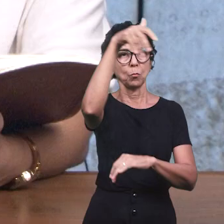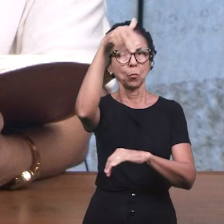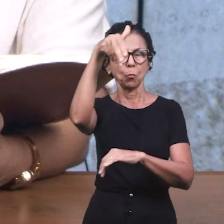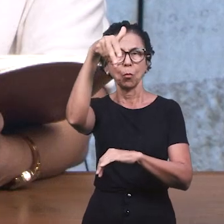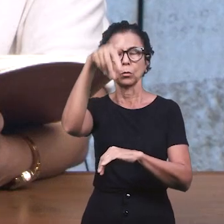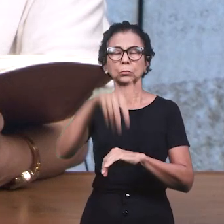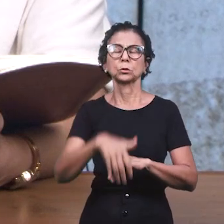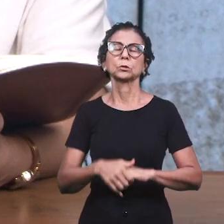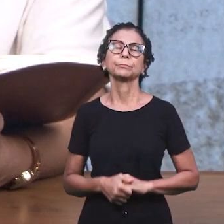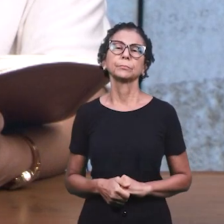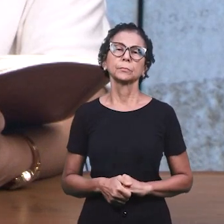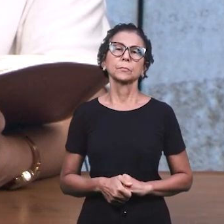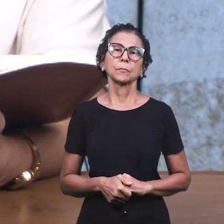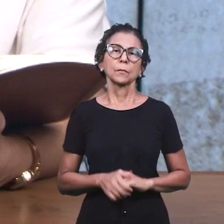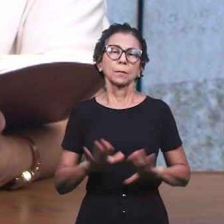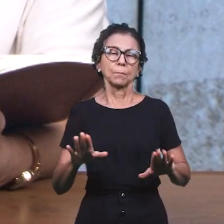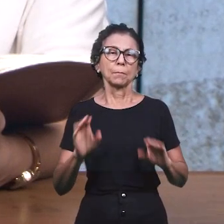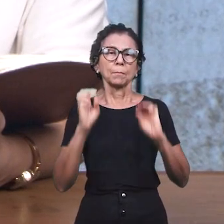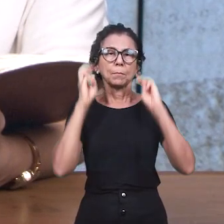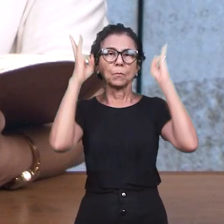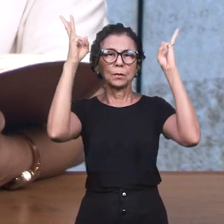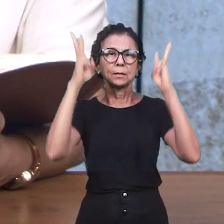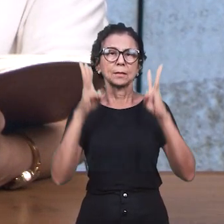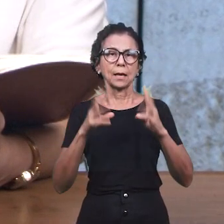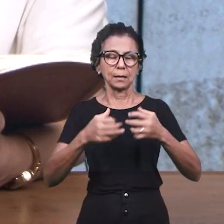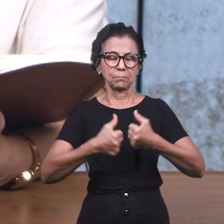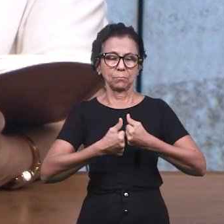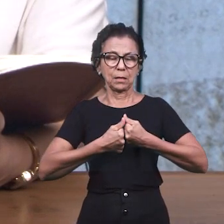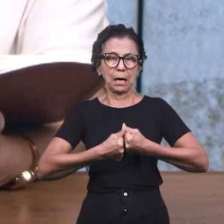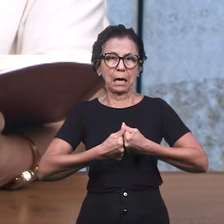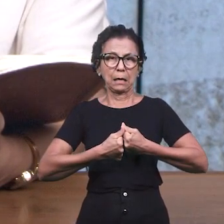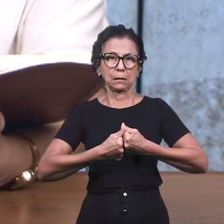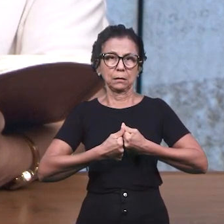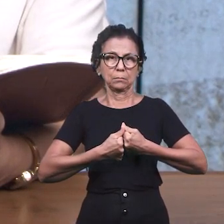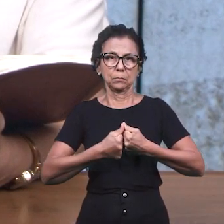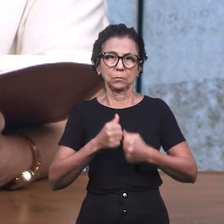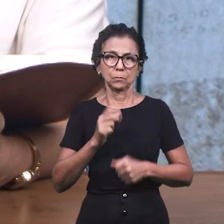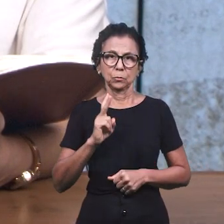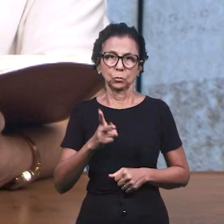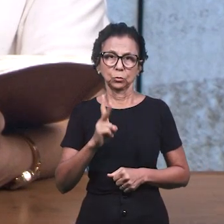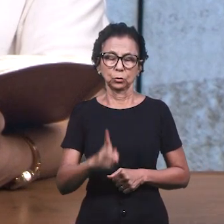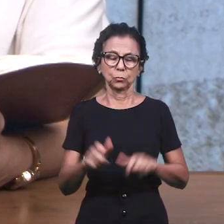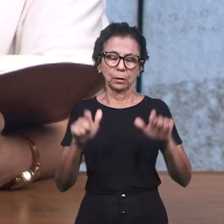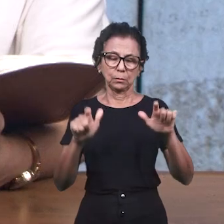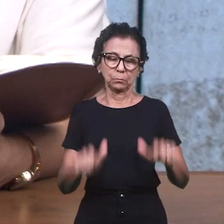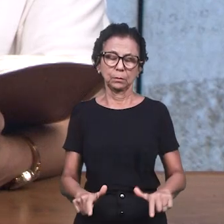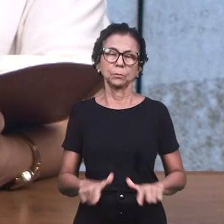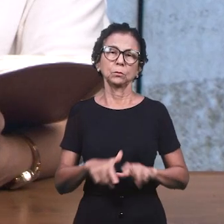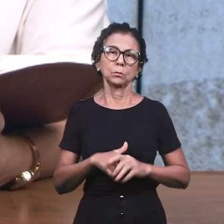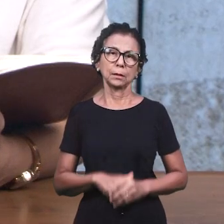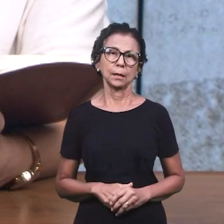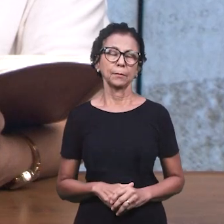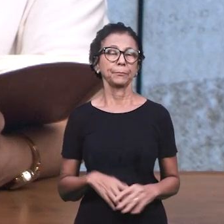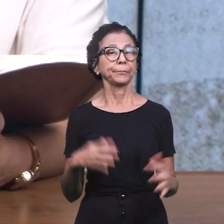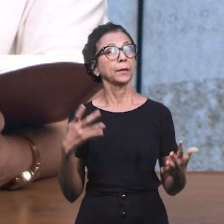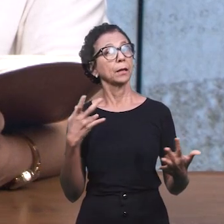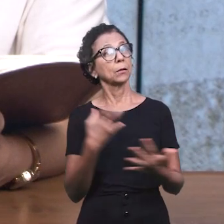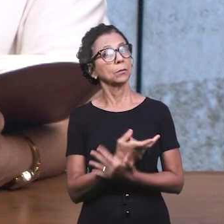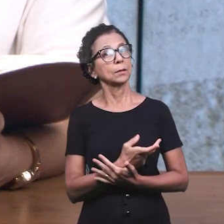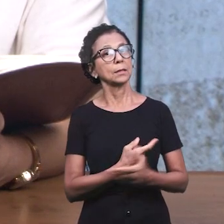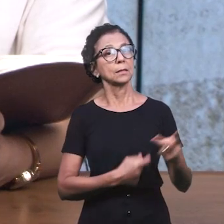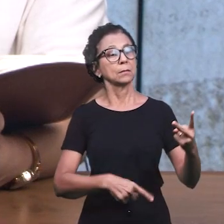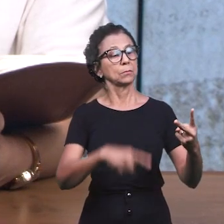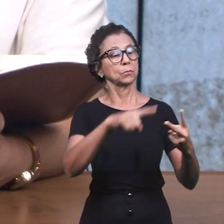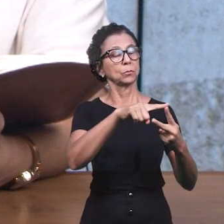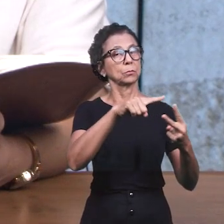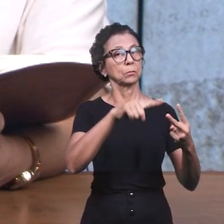e Moisés não se apartaram do meio do arraial. Então desceram os amalequitas e os cananeus